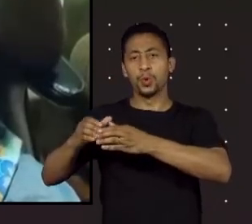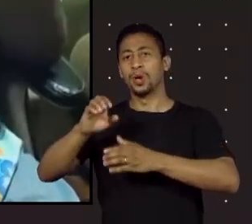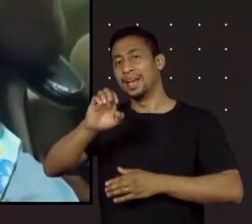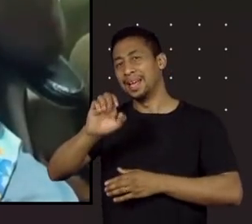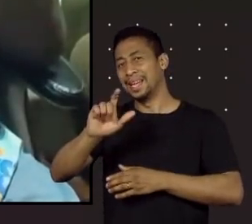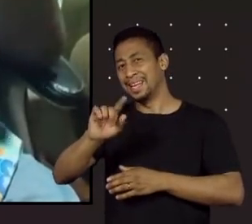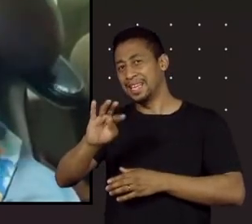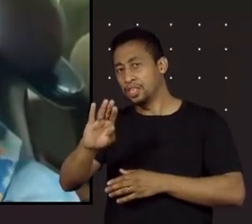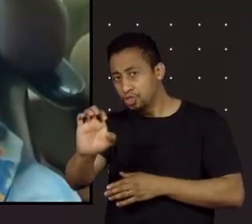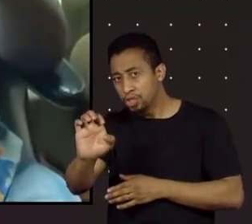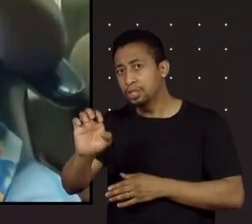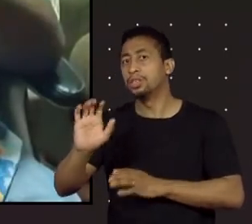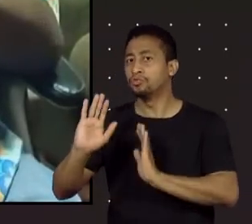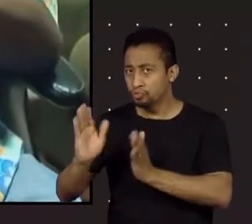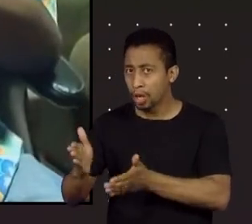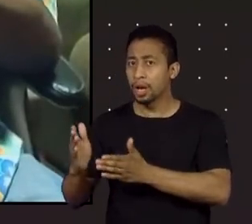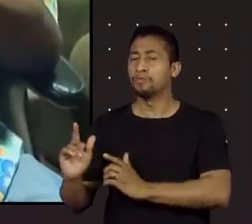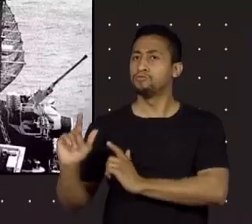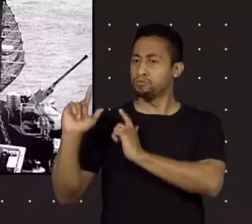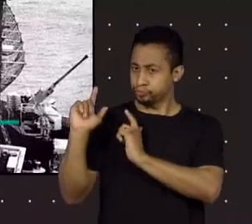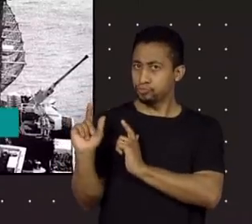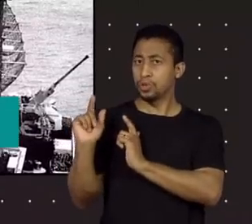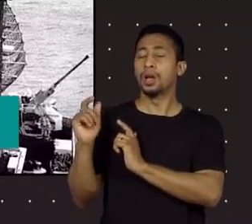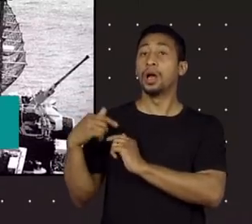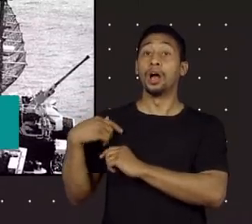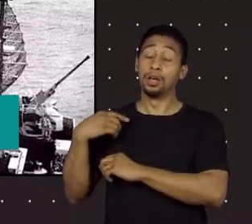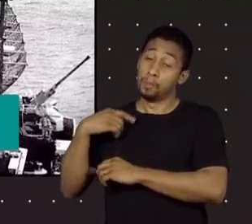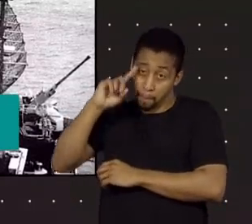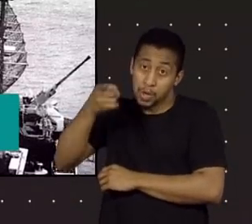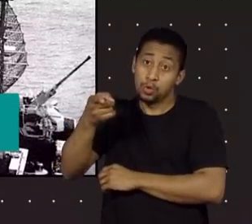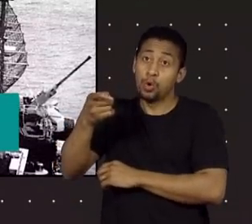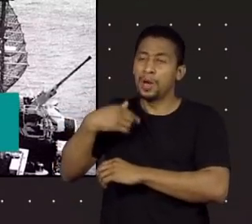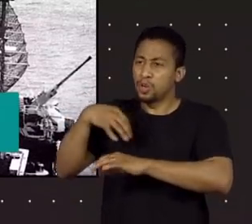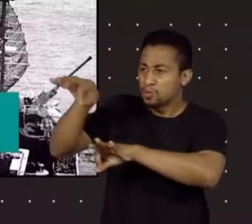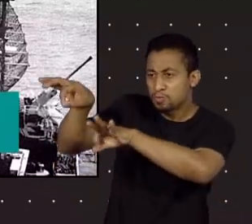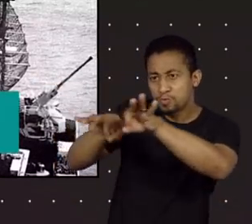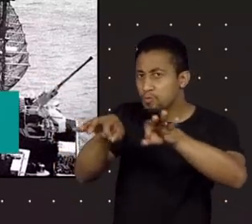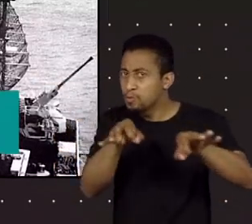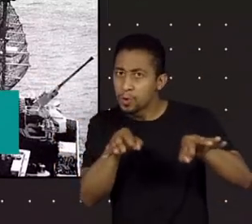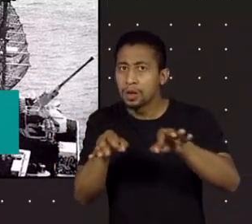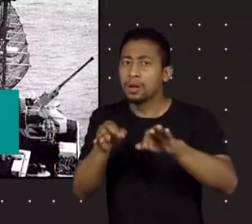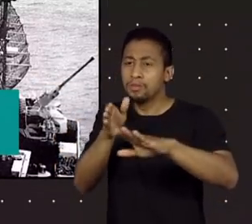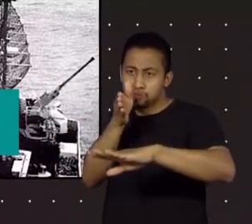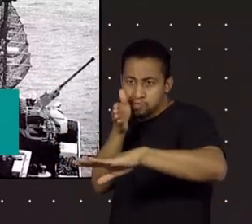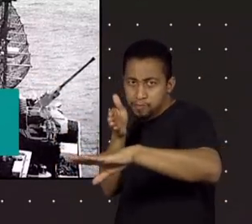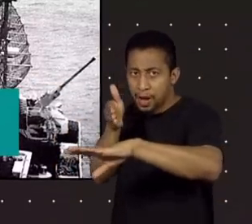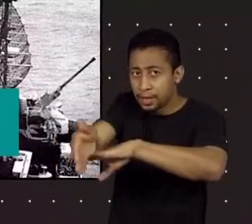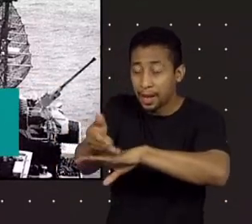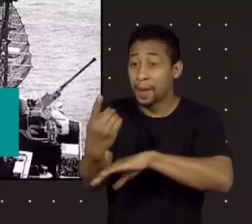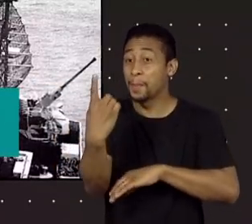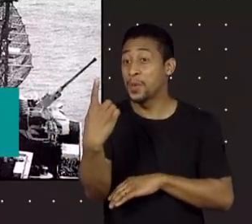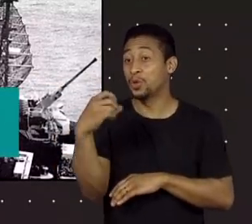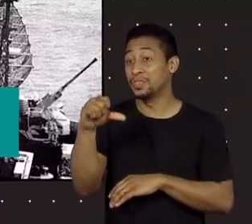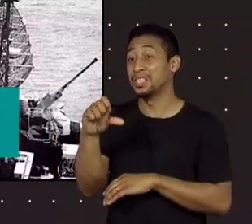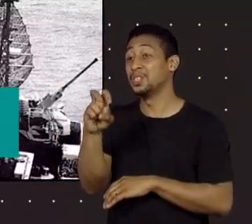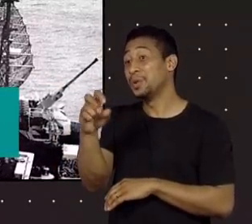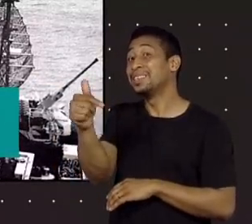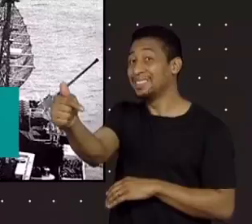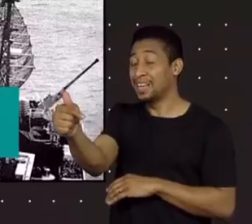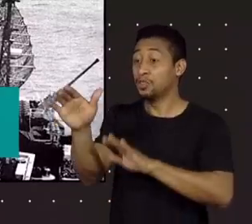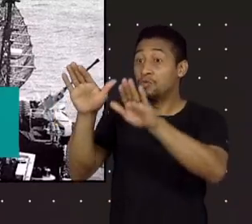elite, nós é que vamos para abrir caminho logo de cara. E isso foi em 1957. Fiquei lá 1 ano e 7